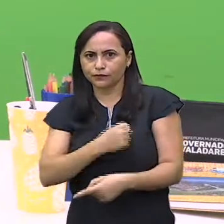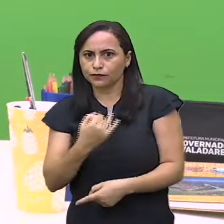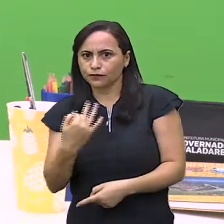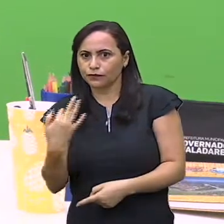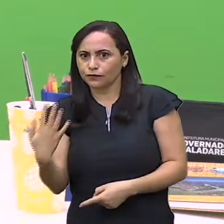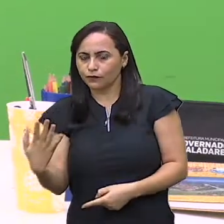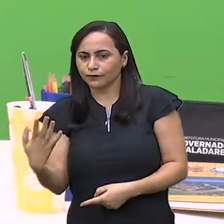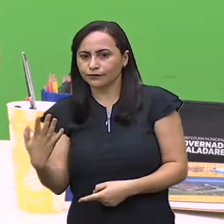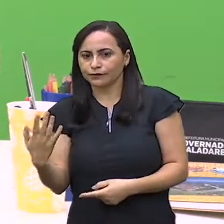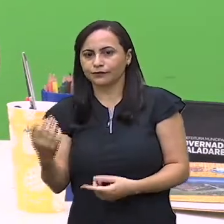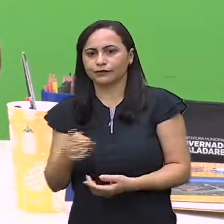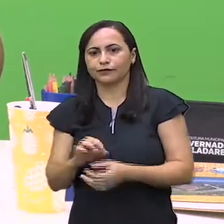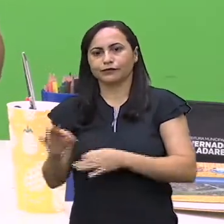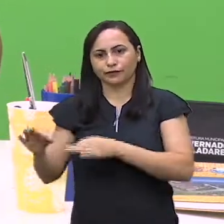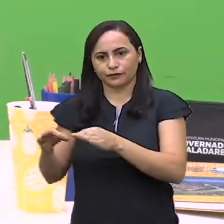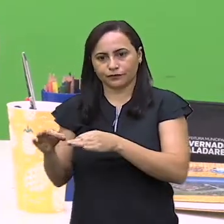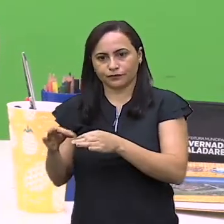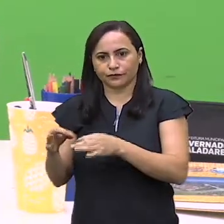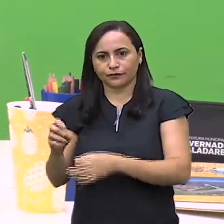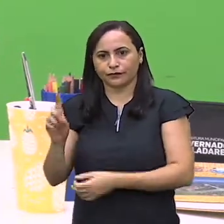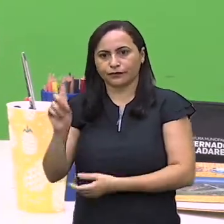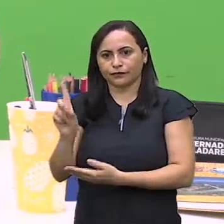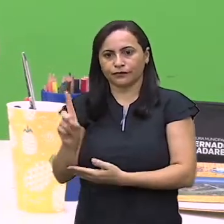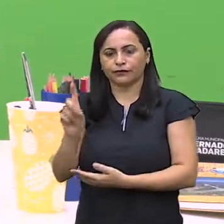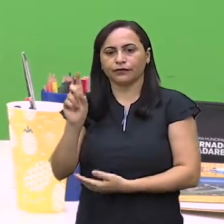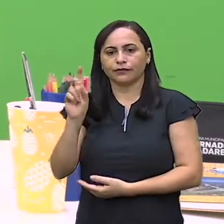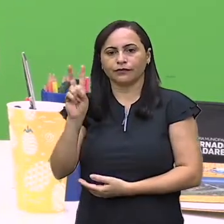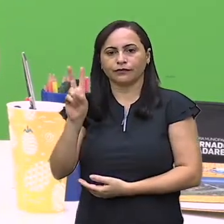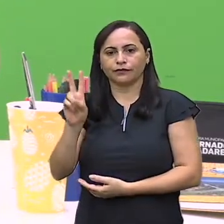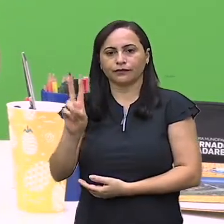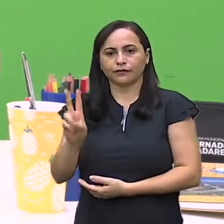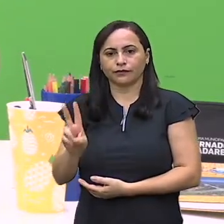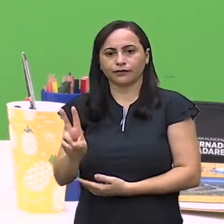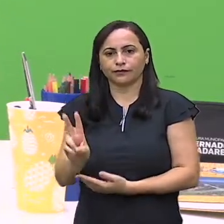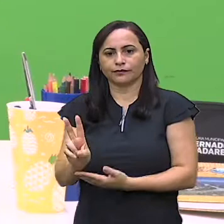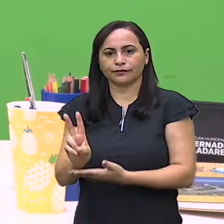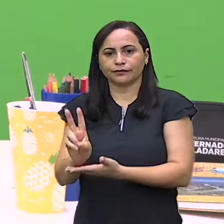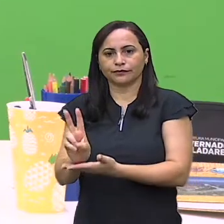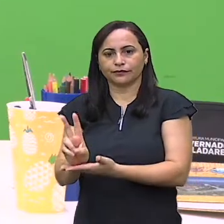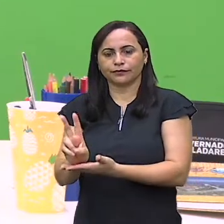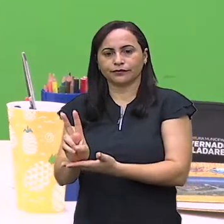Vamos juntos? Vamos contar. Um,